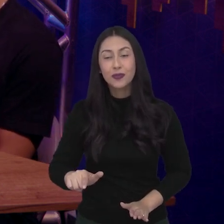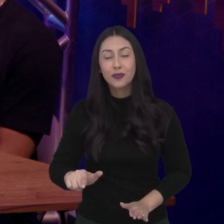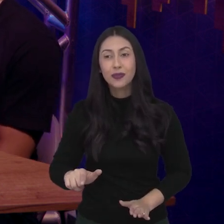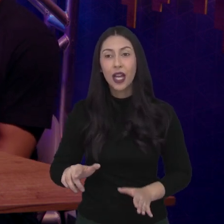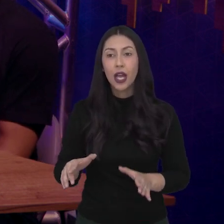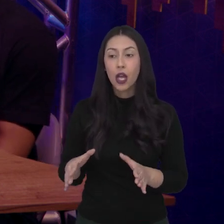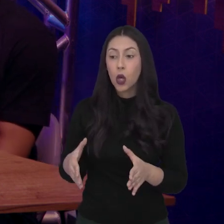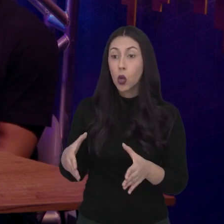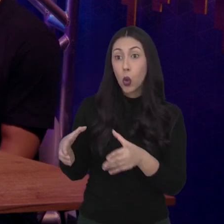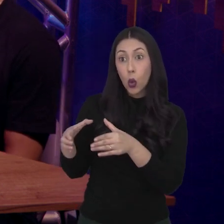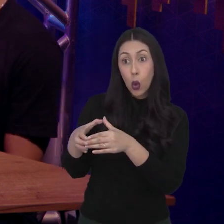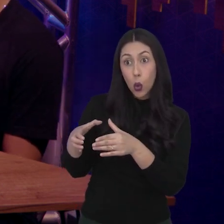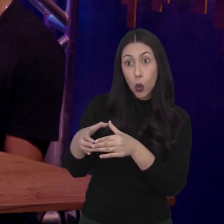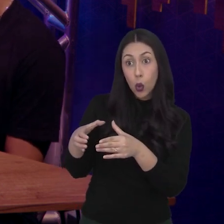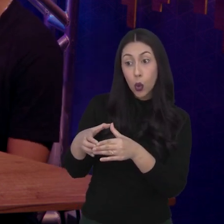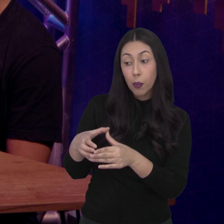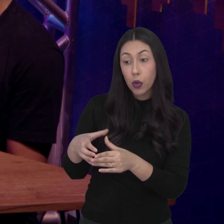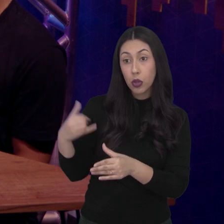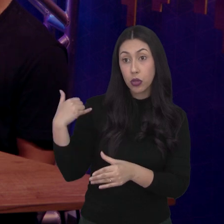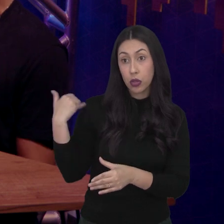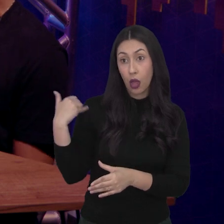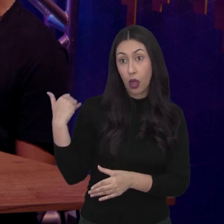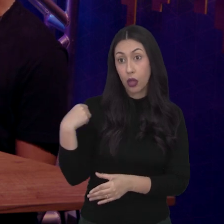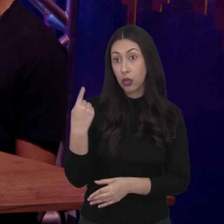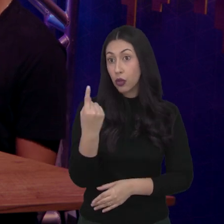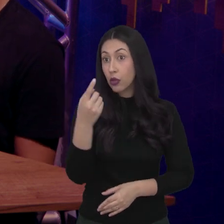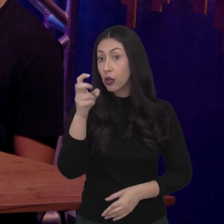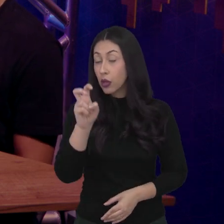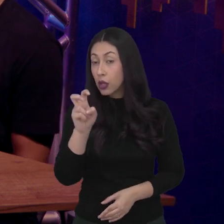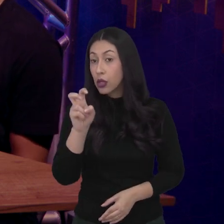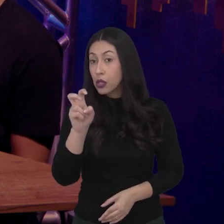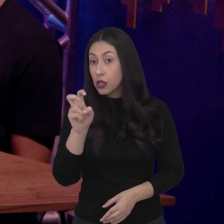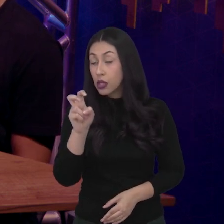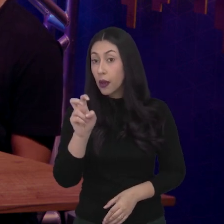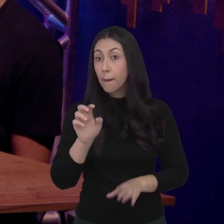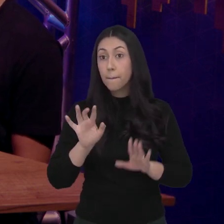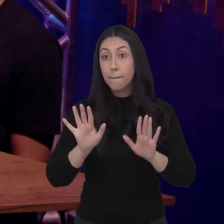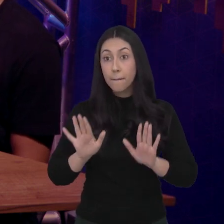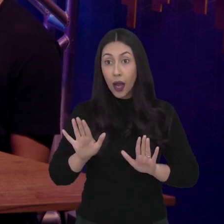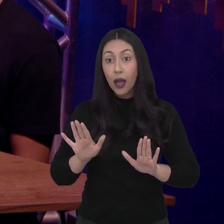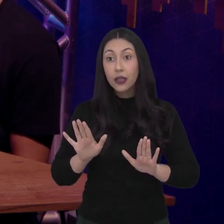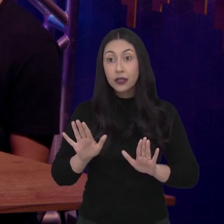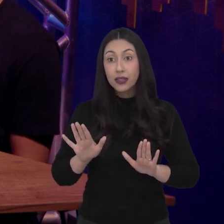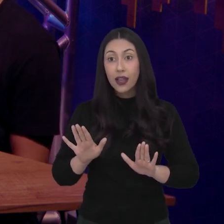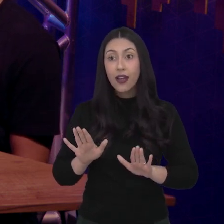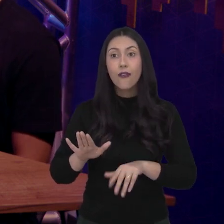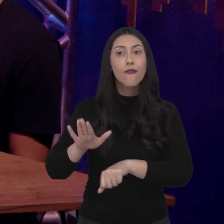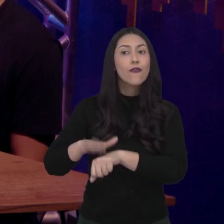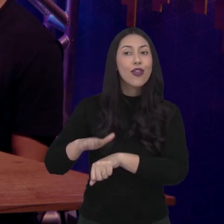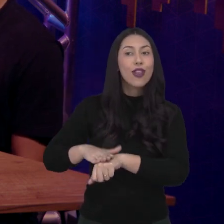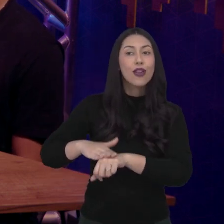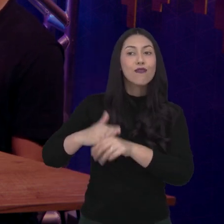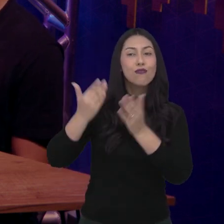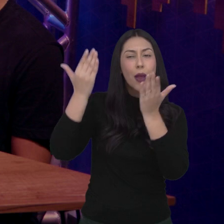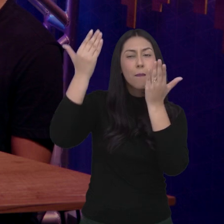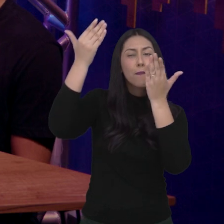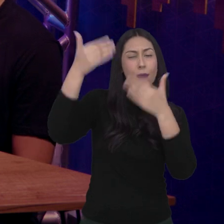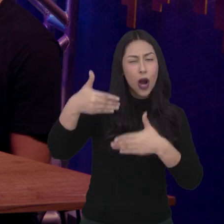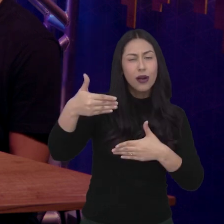com adolescentes de 15 anos, e dessa vez, ouvi que eles resolveram fazer uma provinha